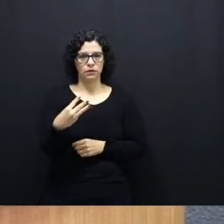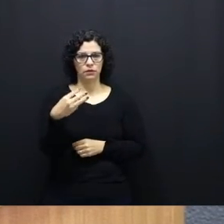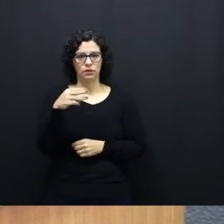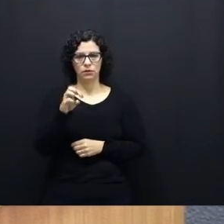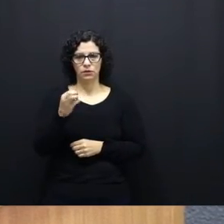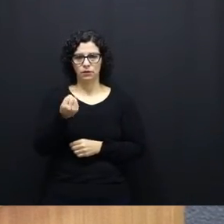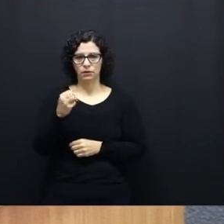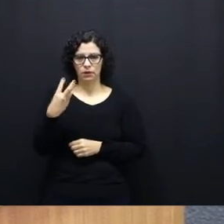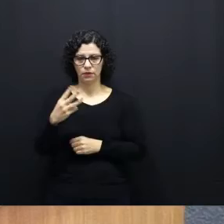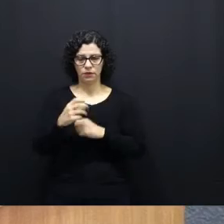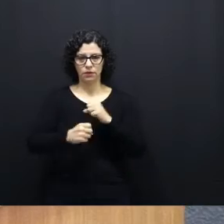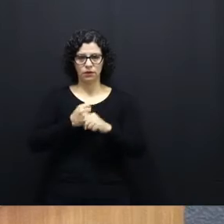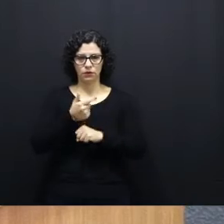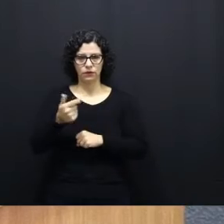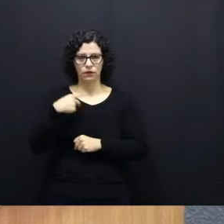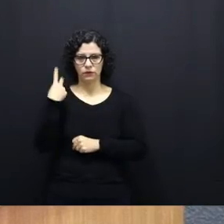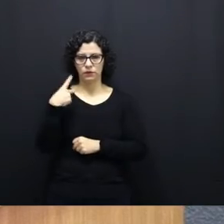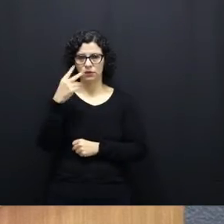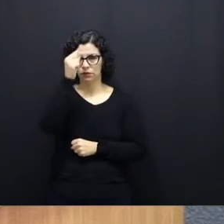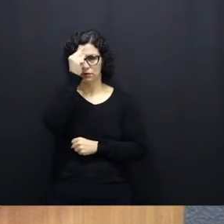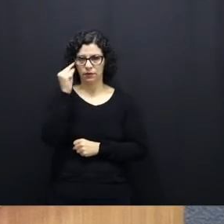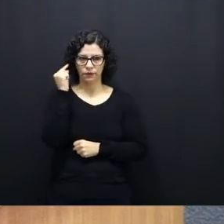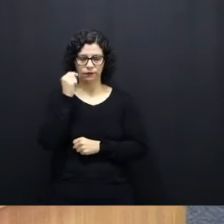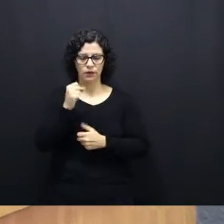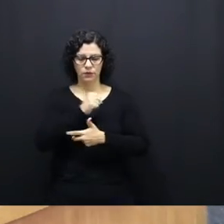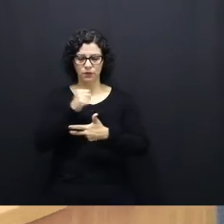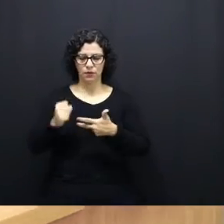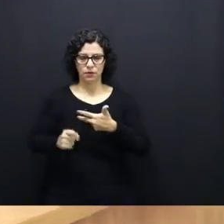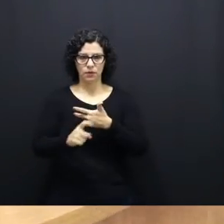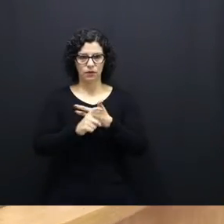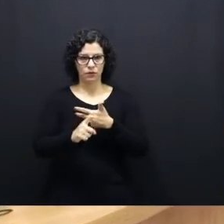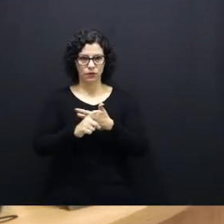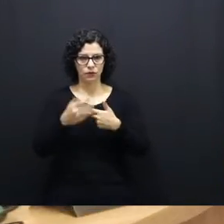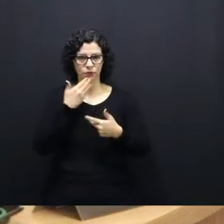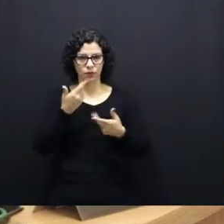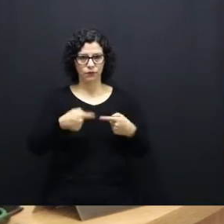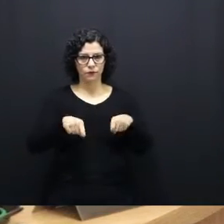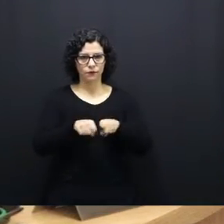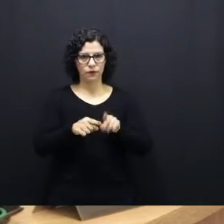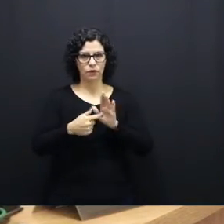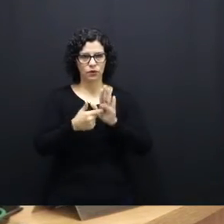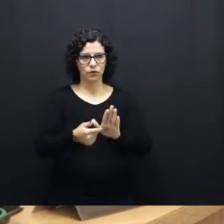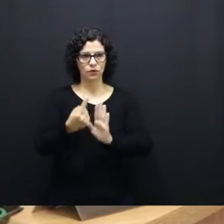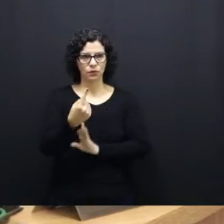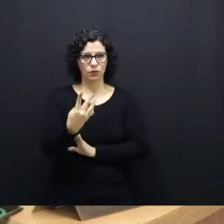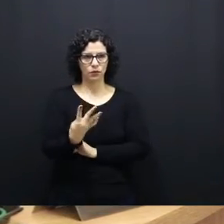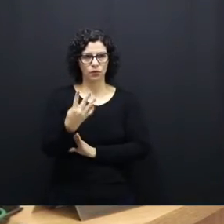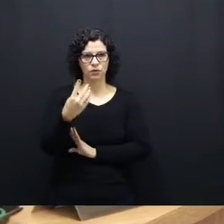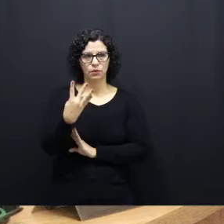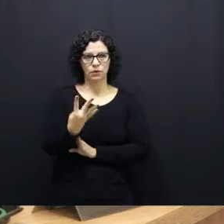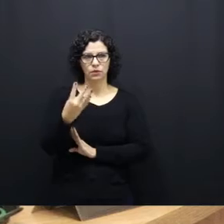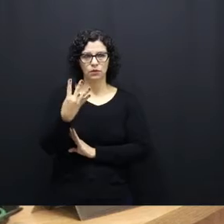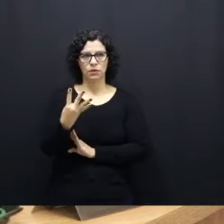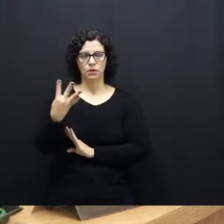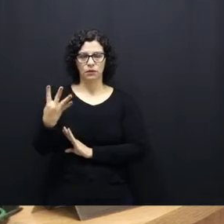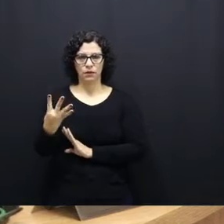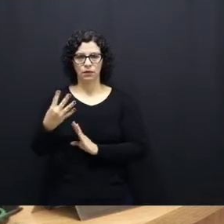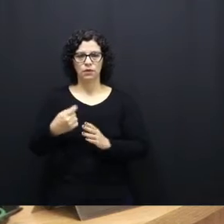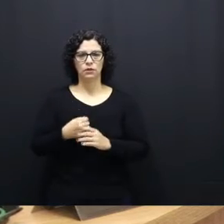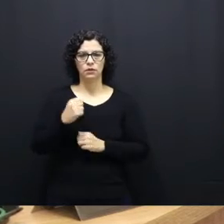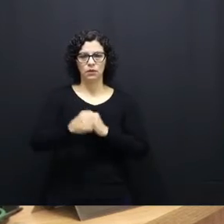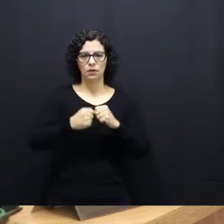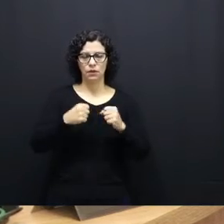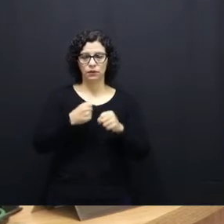7.383 2022 da vereadora Fátima de Paula Poder Executivo reiterando a indicação número 14444